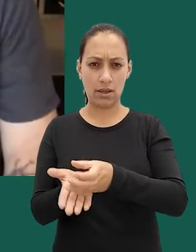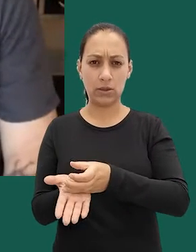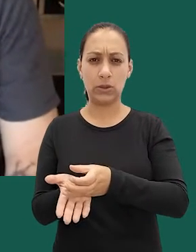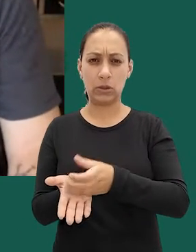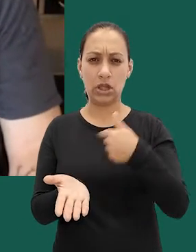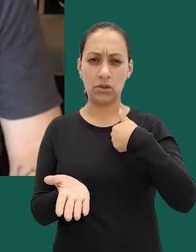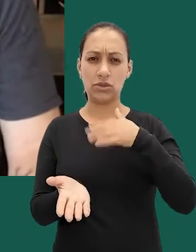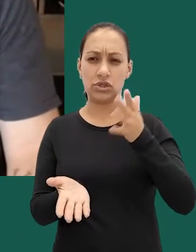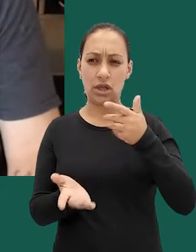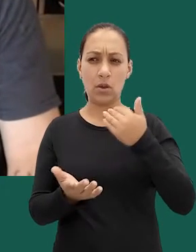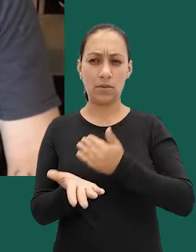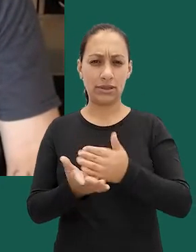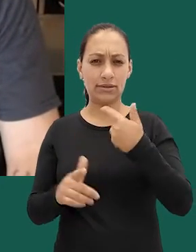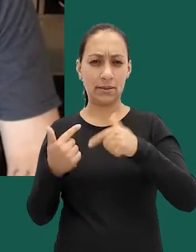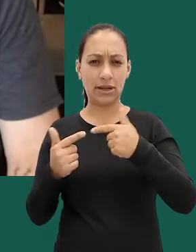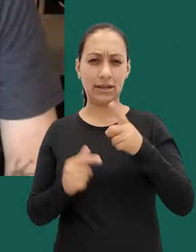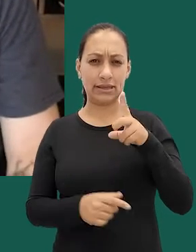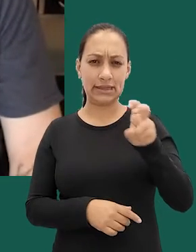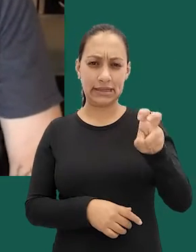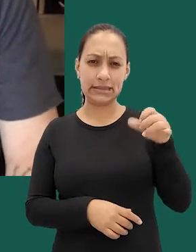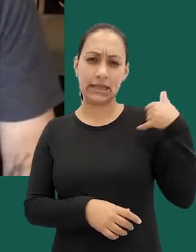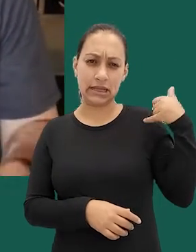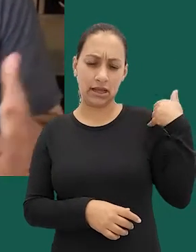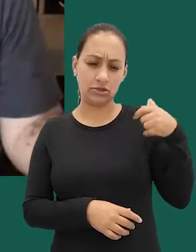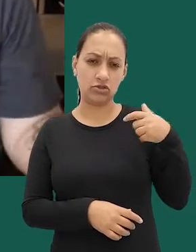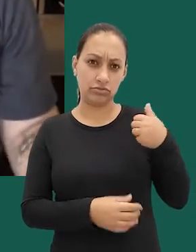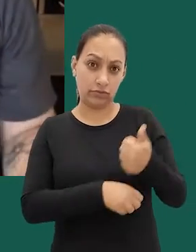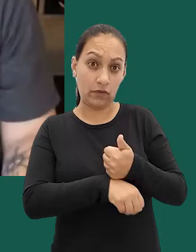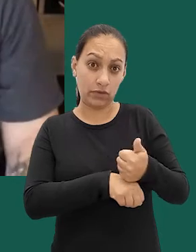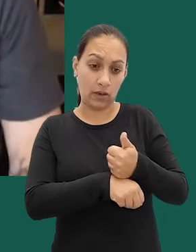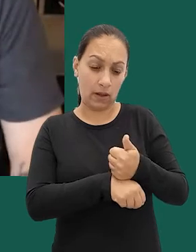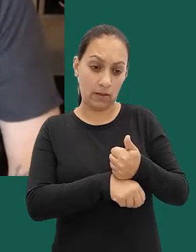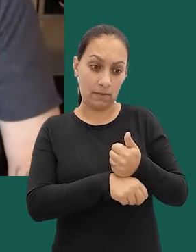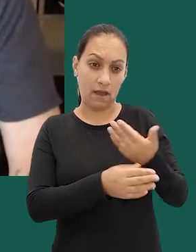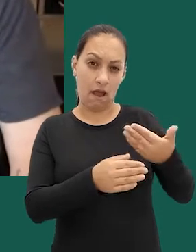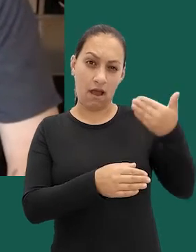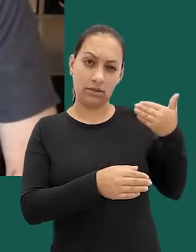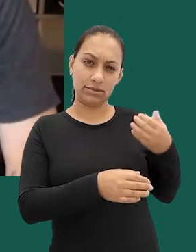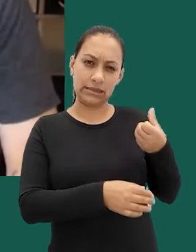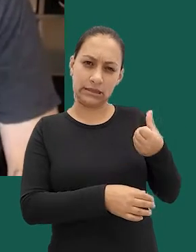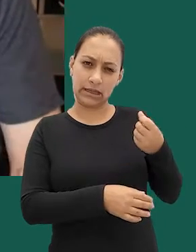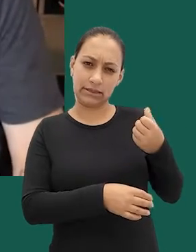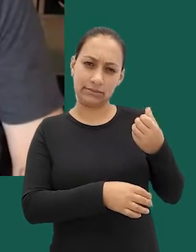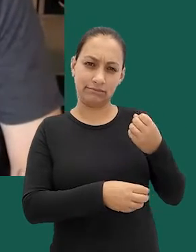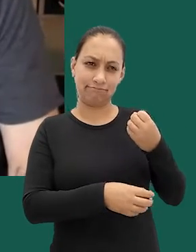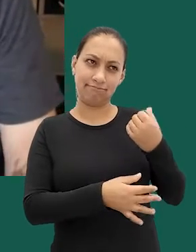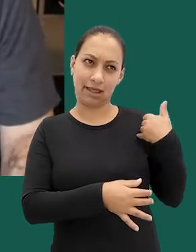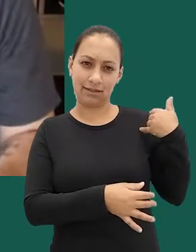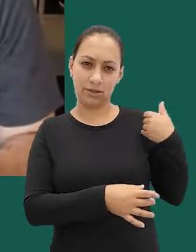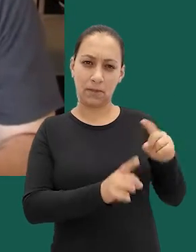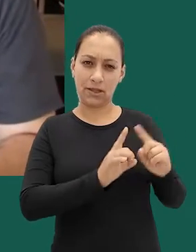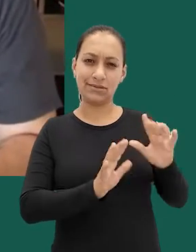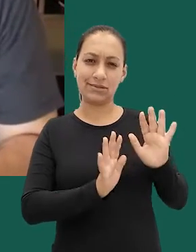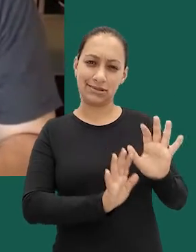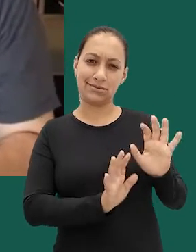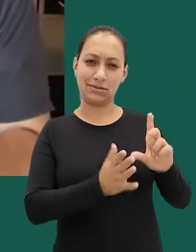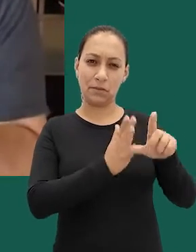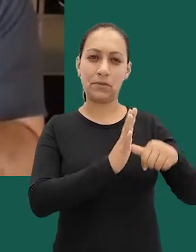trabalhar aos 15 anos de idade, profissionalmente, mas eu comecei bem antes, aos 6 anos. Mas enfim, isso é depois.